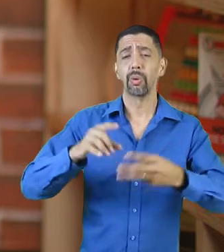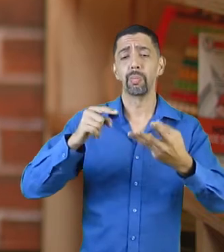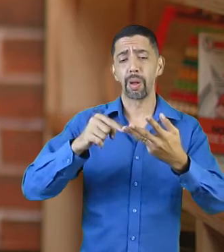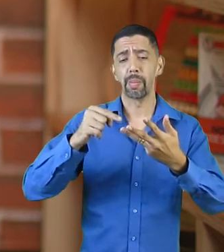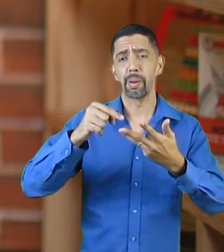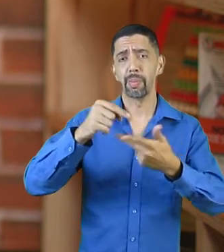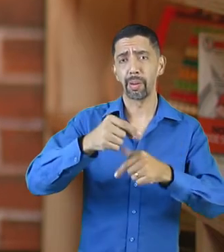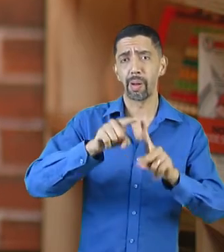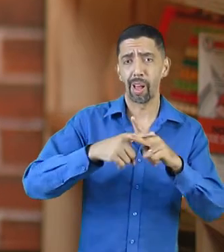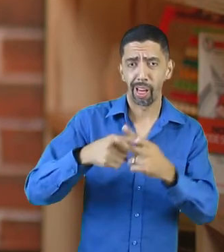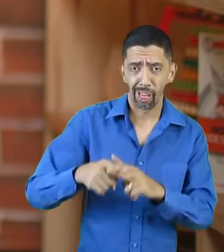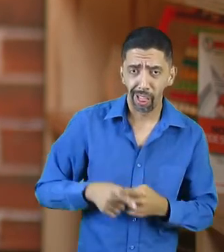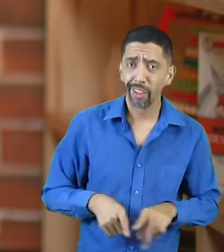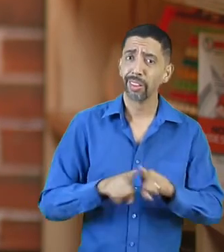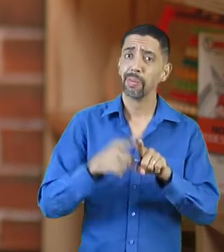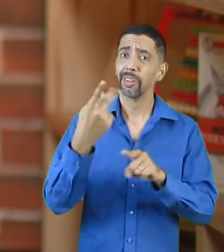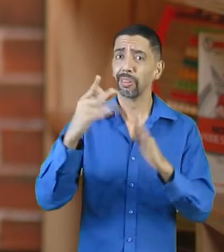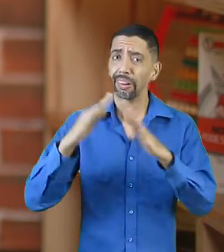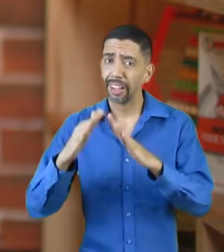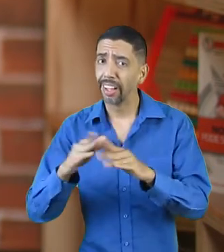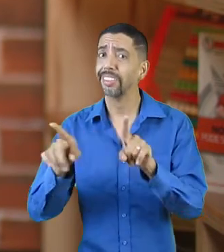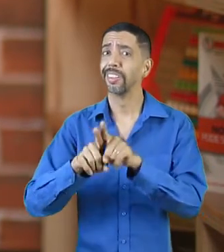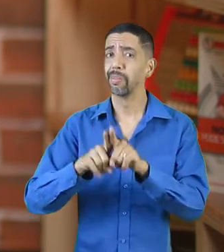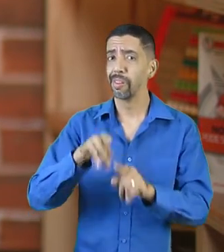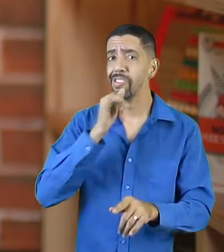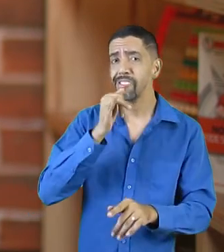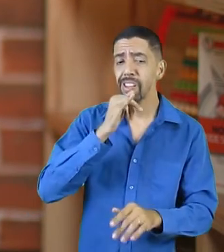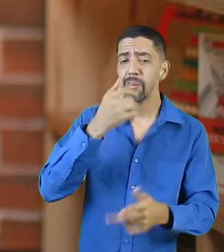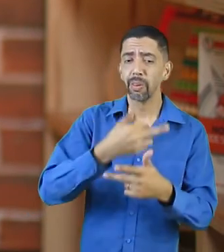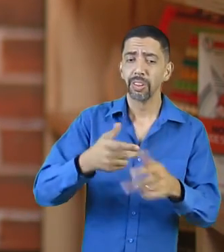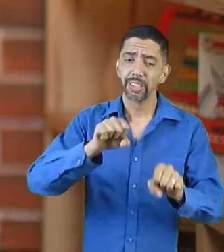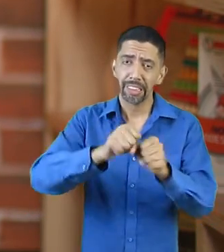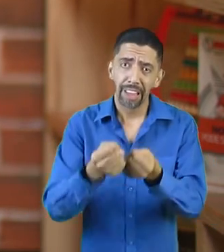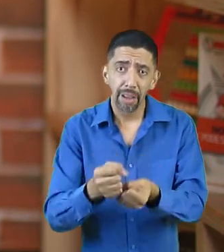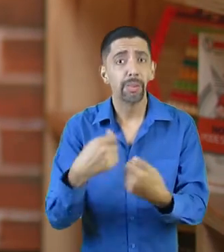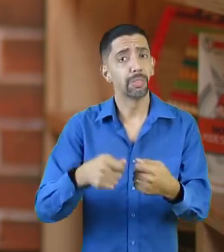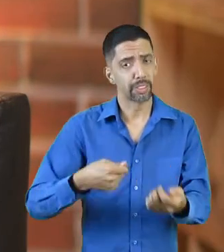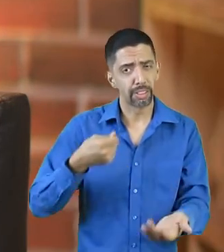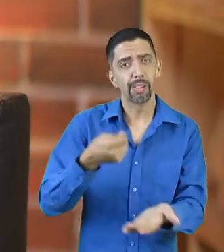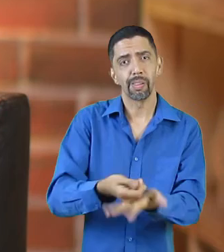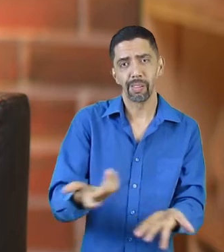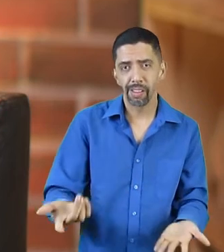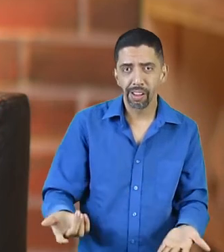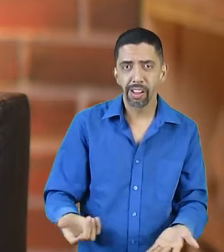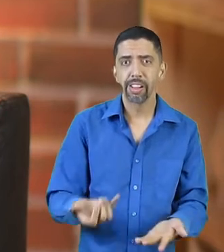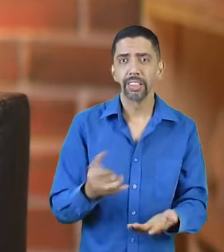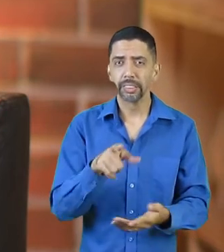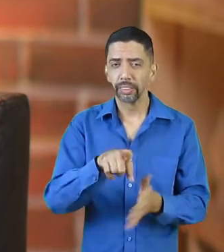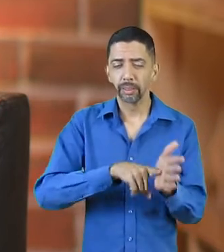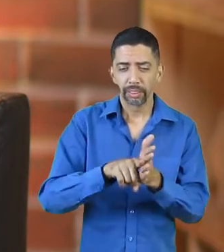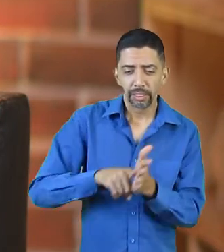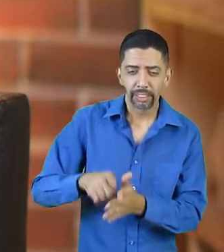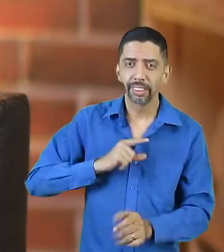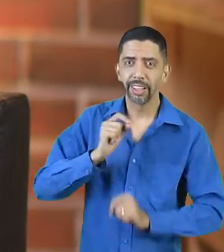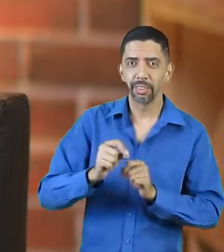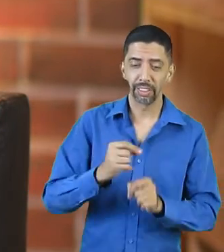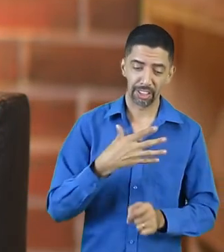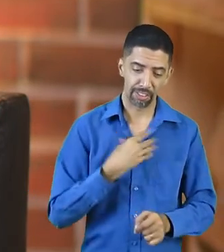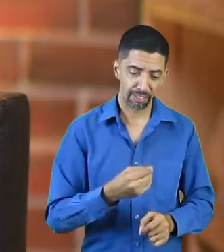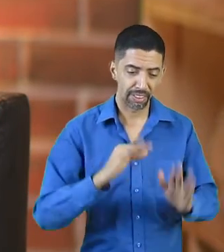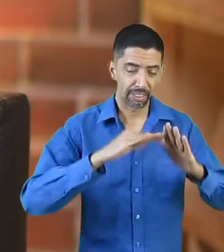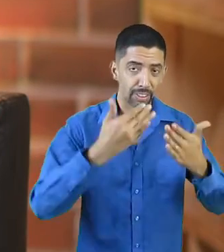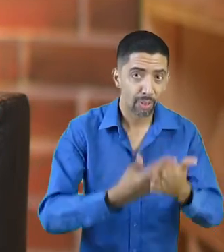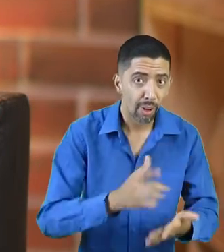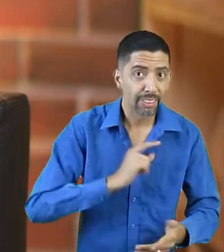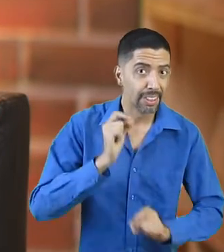os seguros, manutenções e ainda na sua casa também as manutenções. E se formos aqui um pouquinho mais fundo, teremos ainda